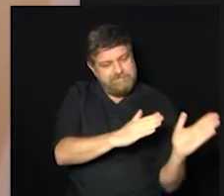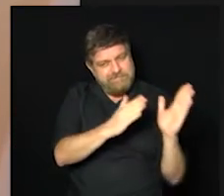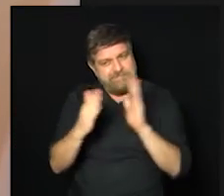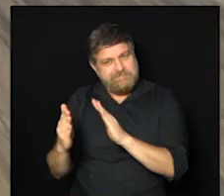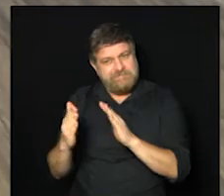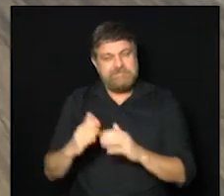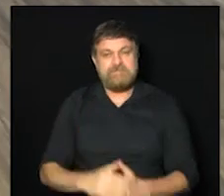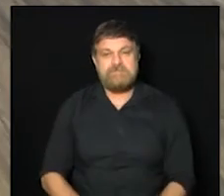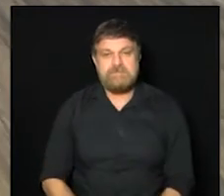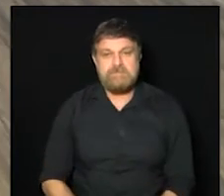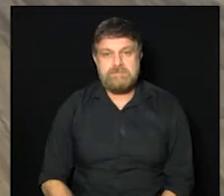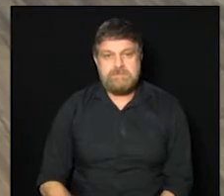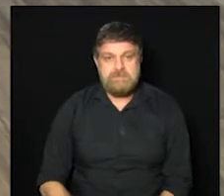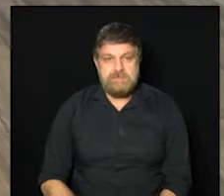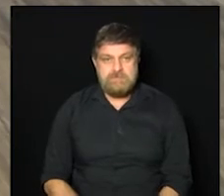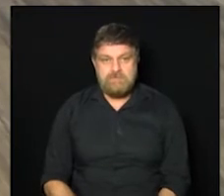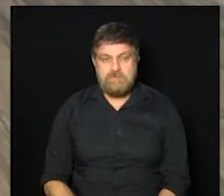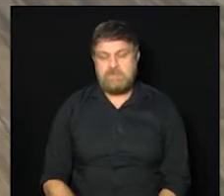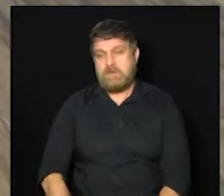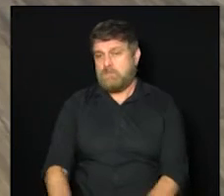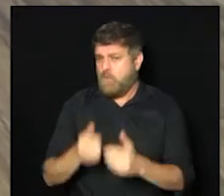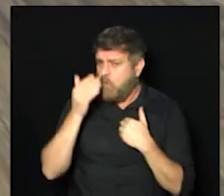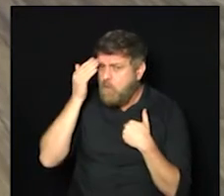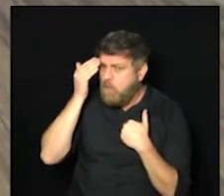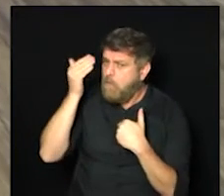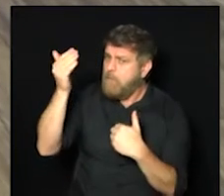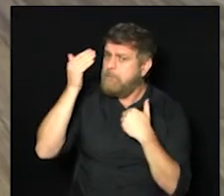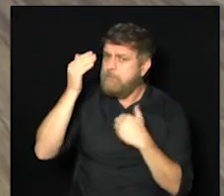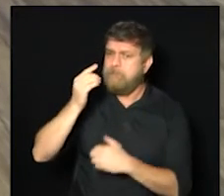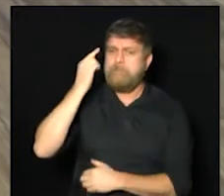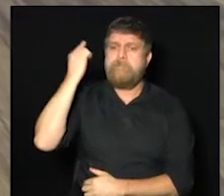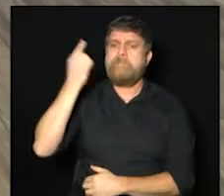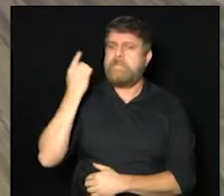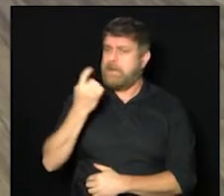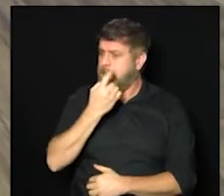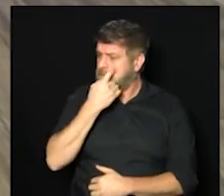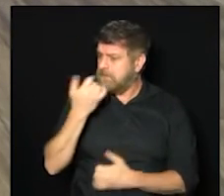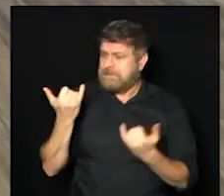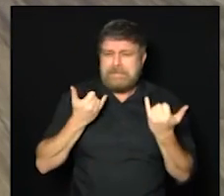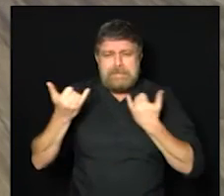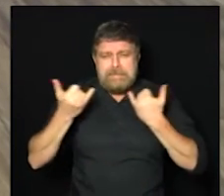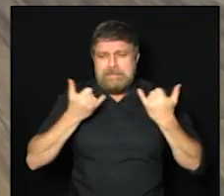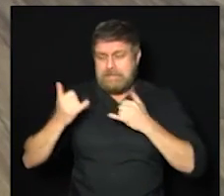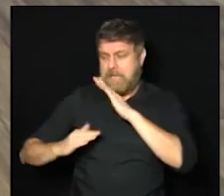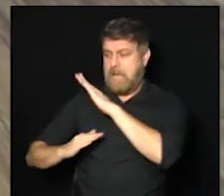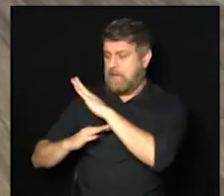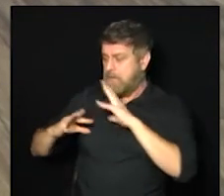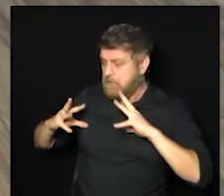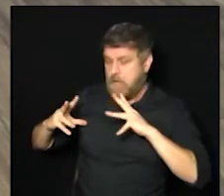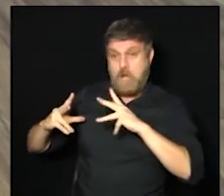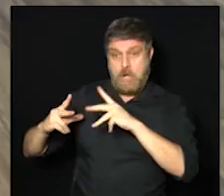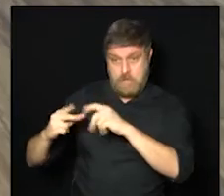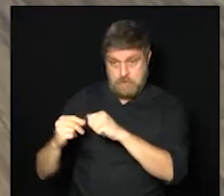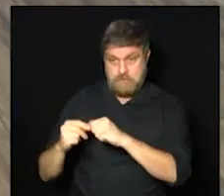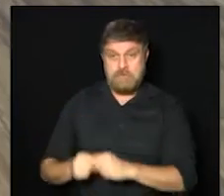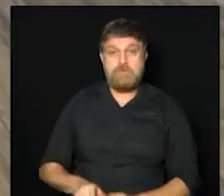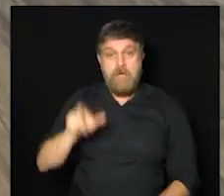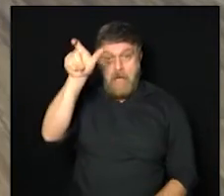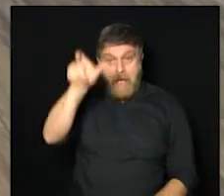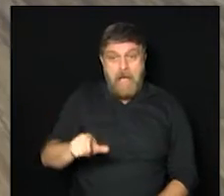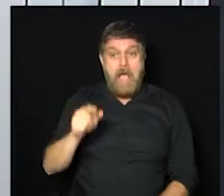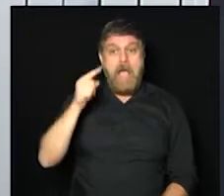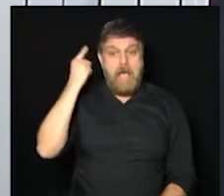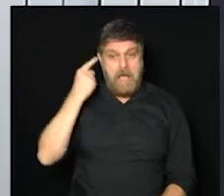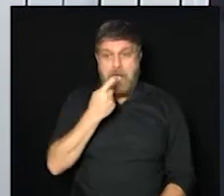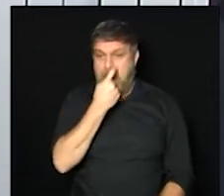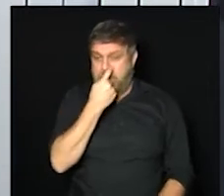Campinas. Muito obrigado, Mina, pelas informações. Tudo que acontece aqui no Legislativo, a Mina Abreu traz